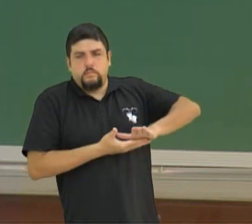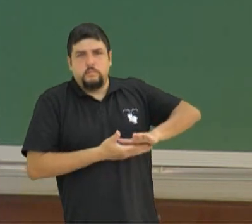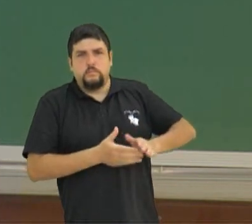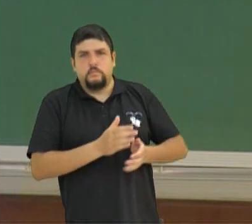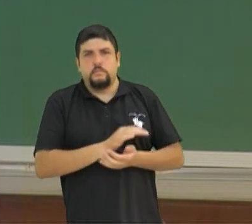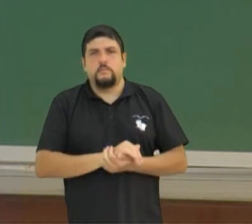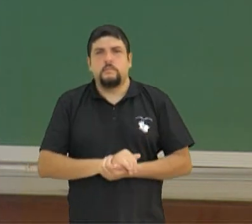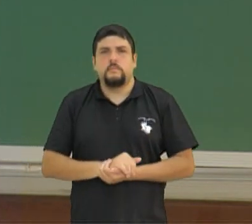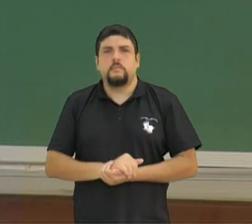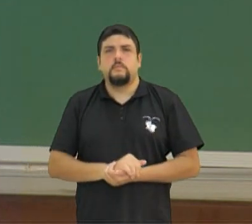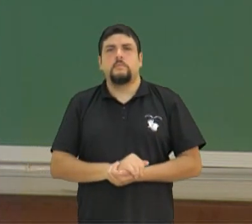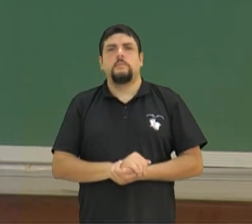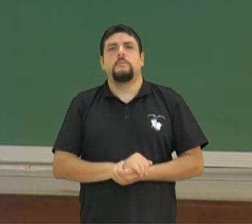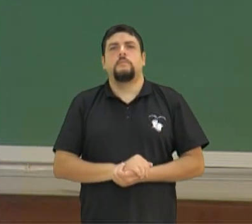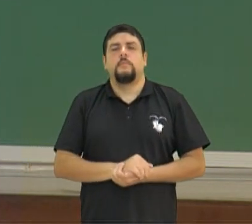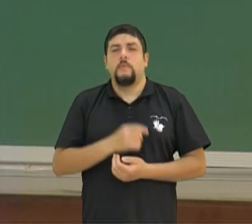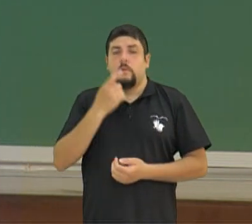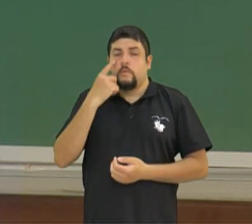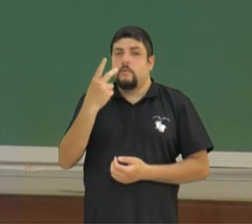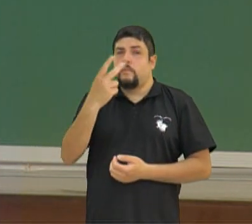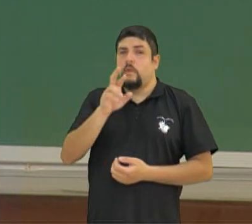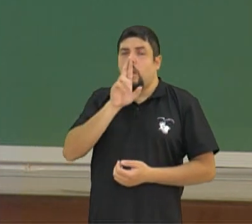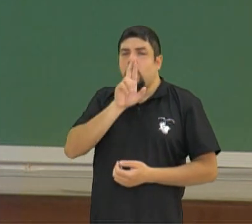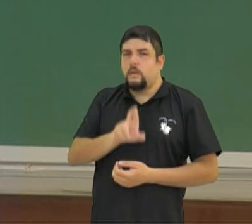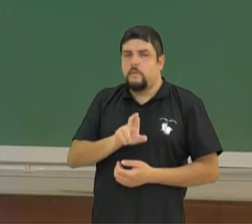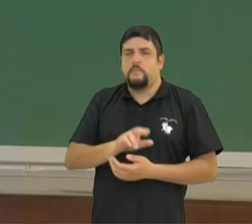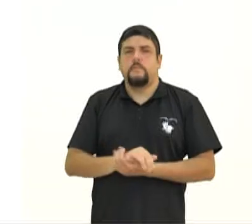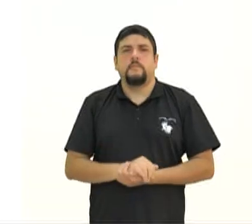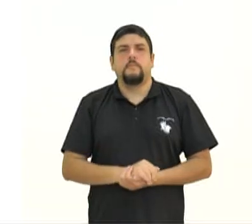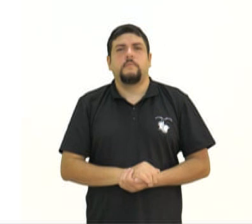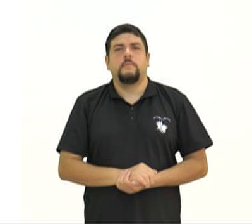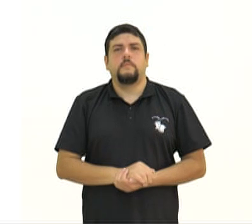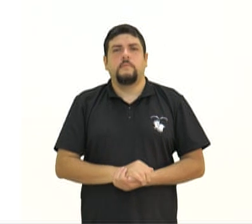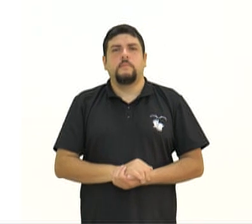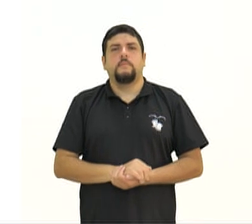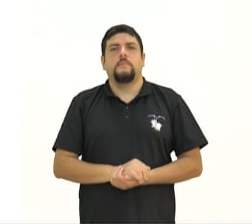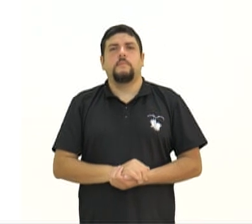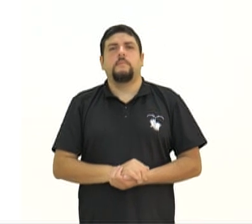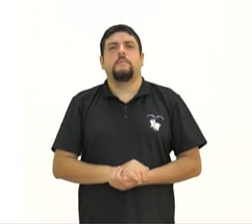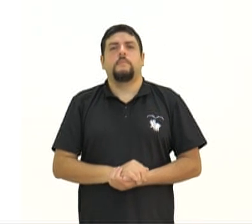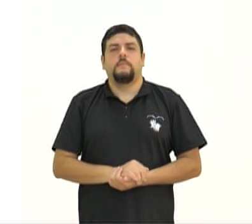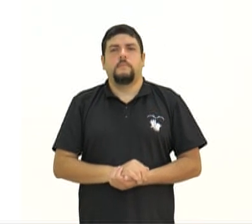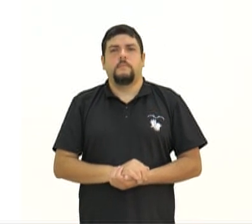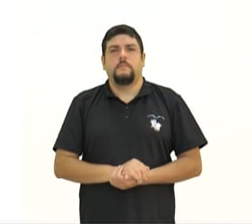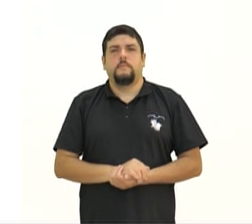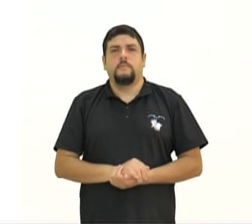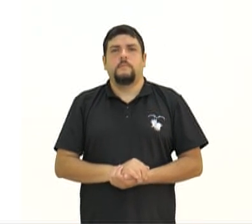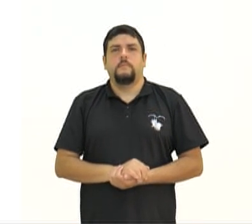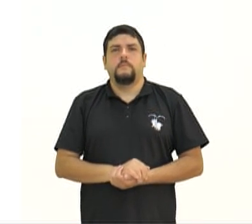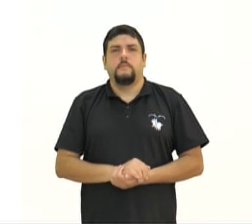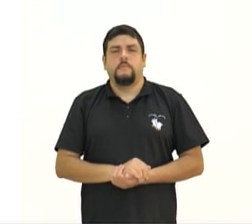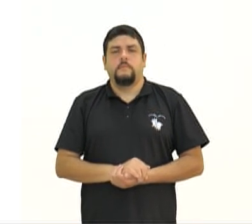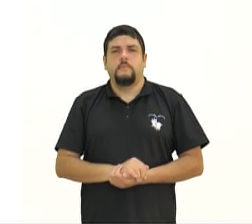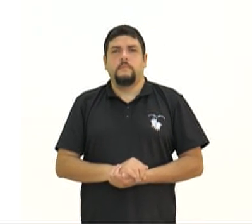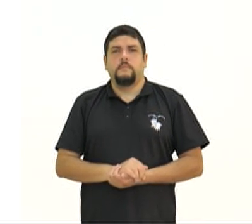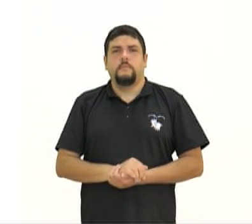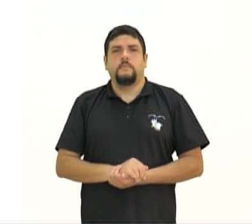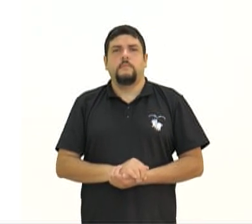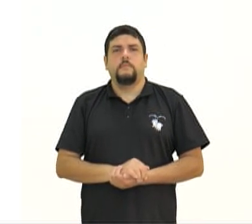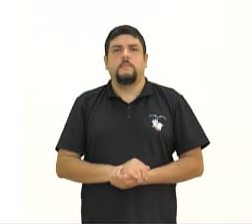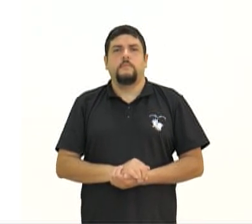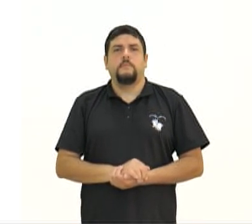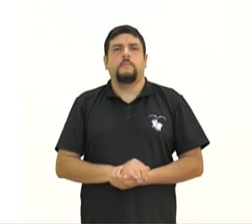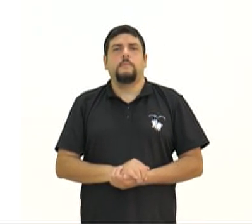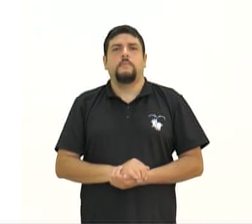Vamos ver, então, como ficou a sua resposta? ¿De que trata el texto leído? El texto leído trae las